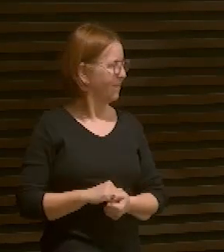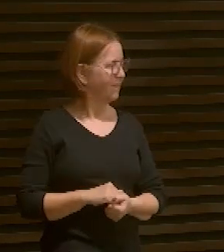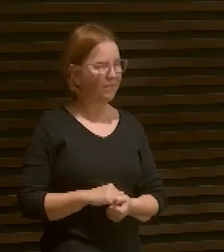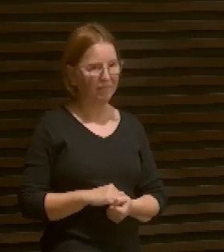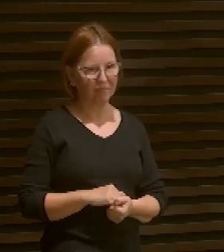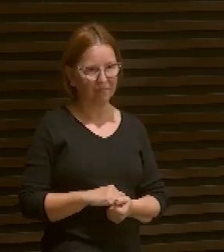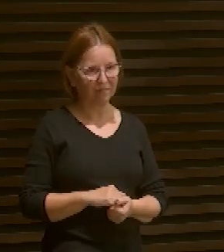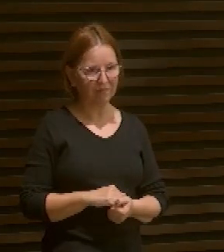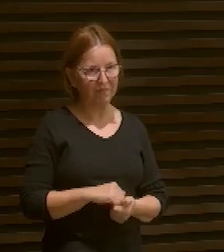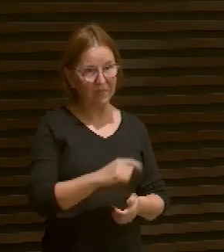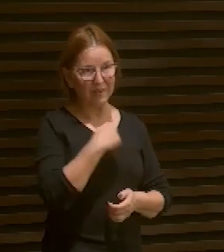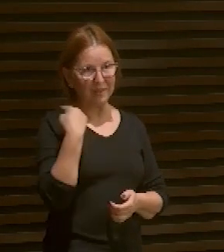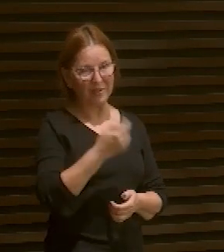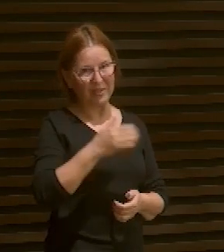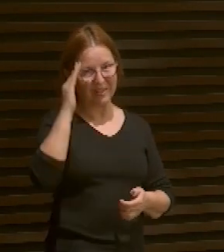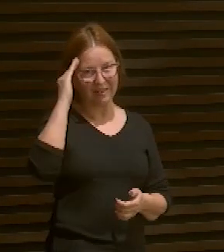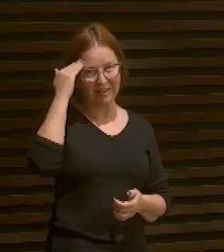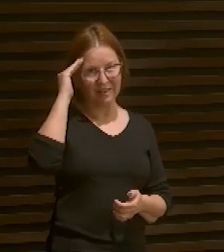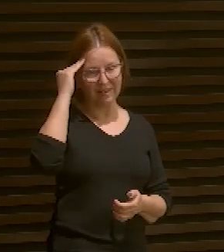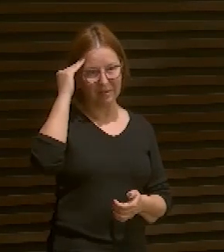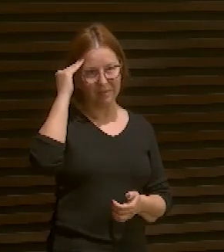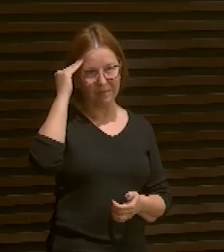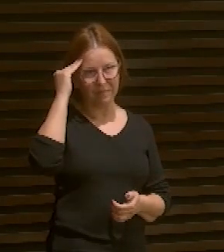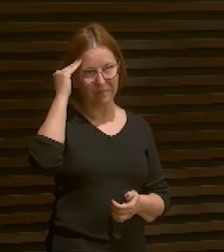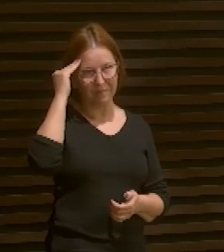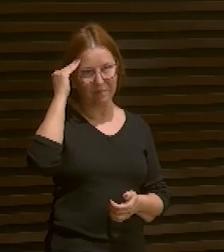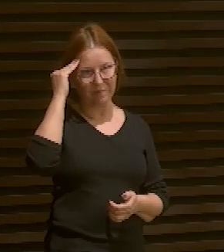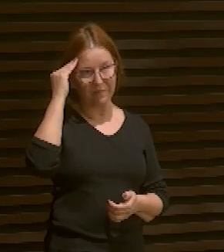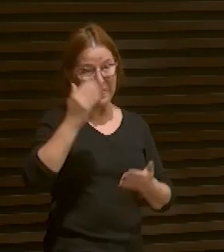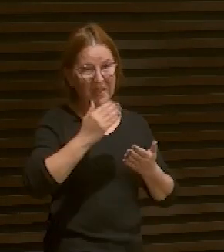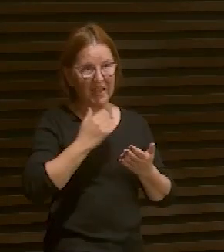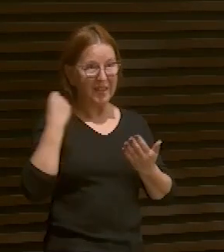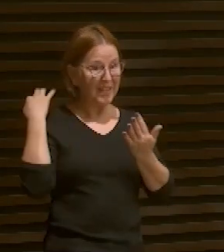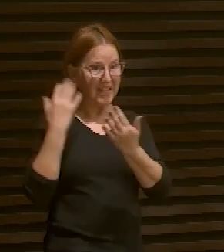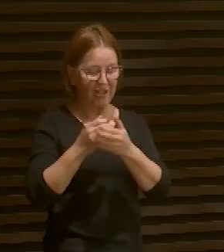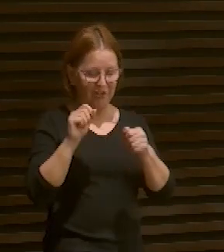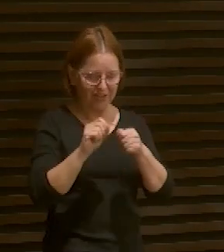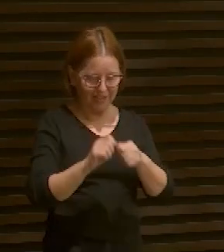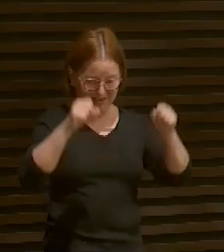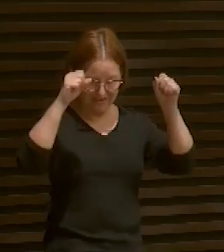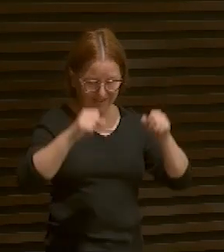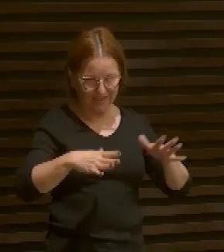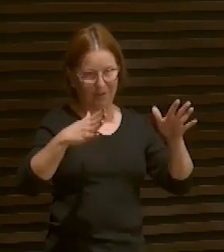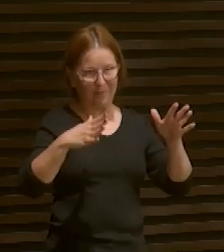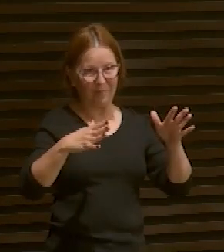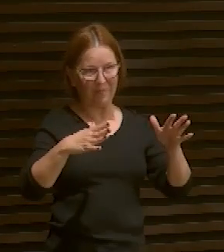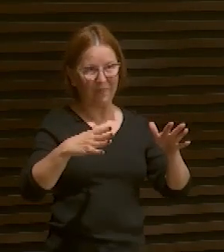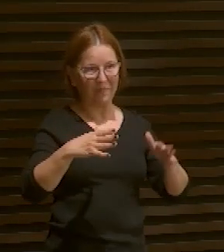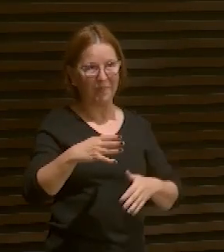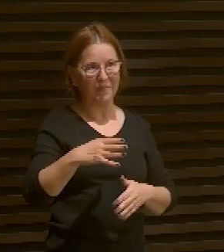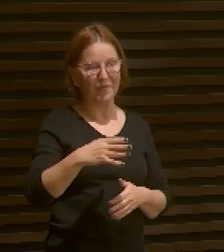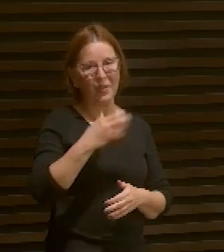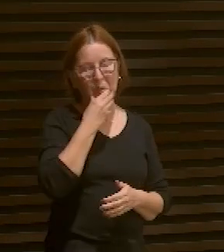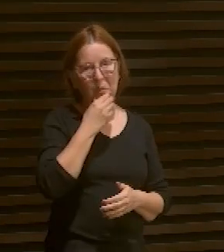Nós entendemos que a partir da criação, o homem foi criado por